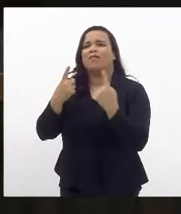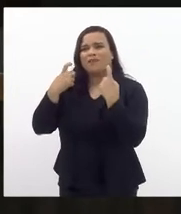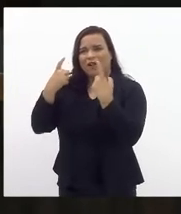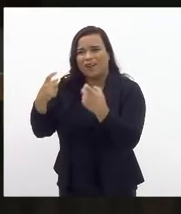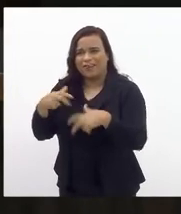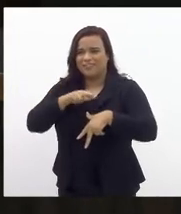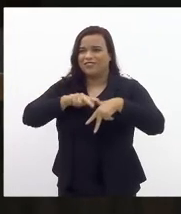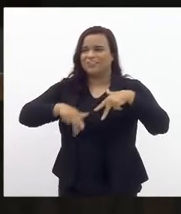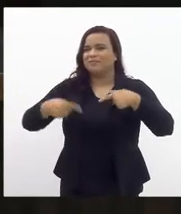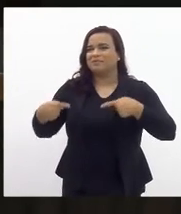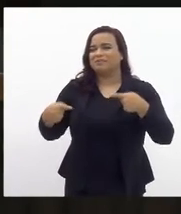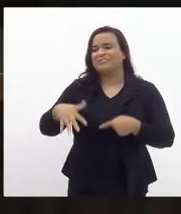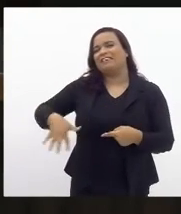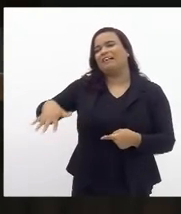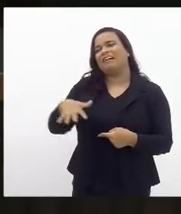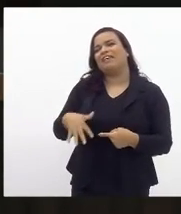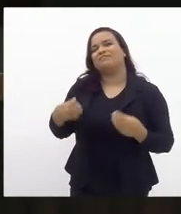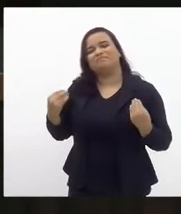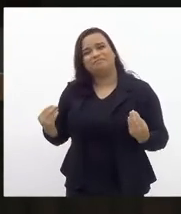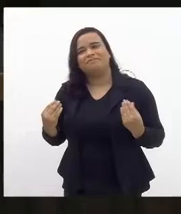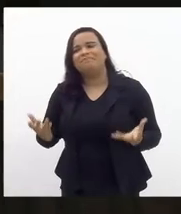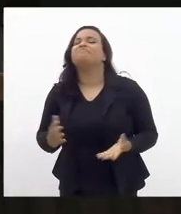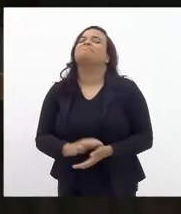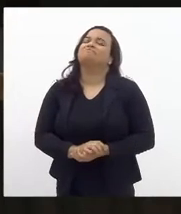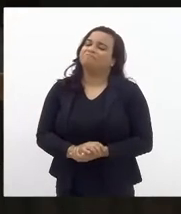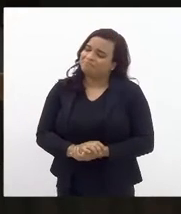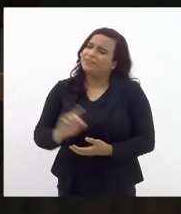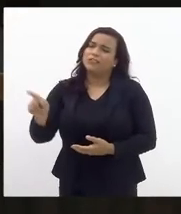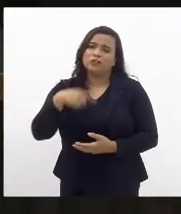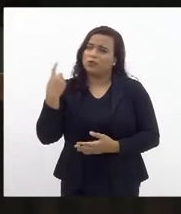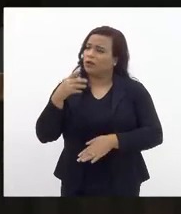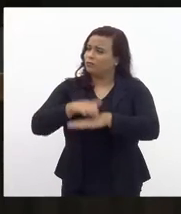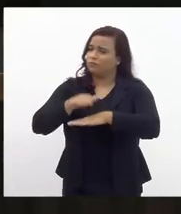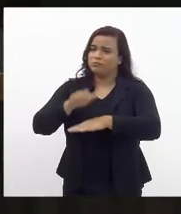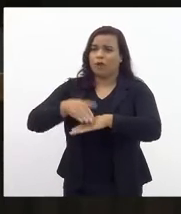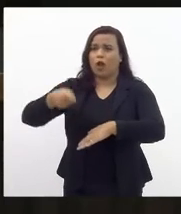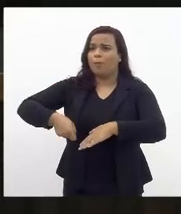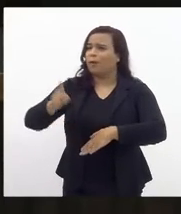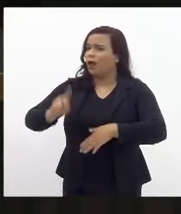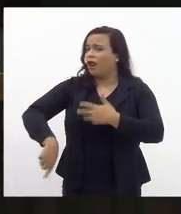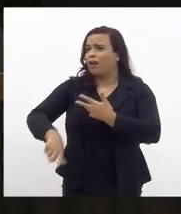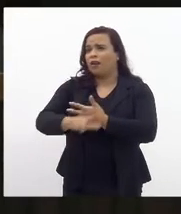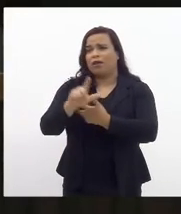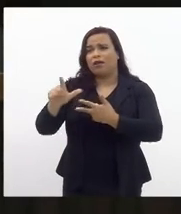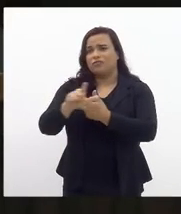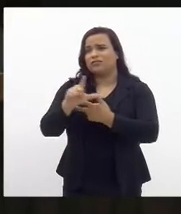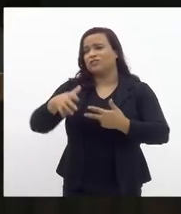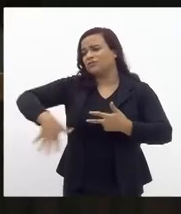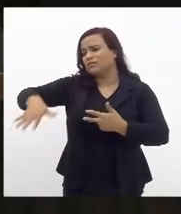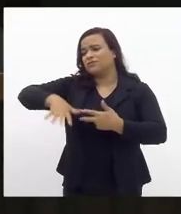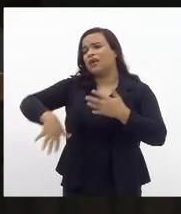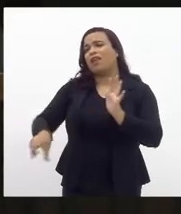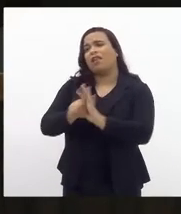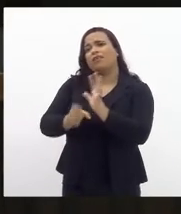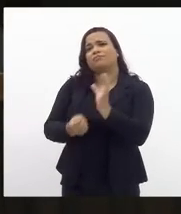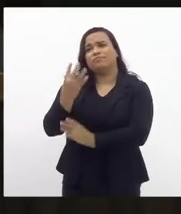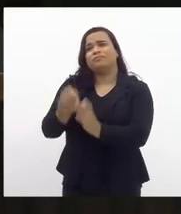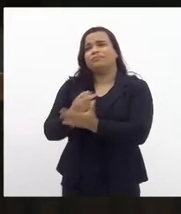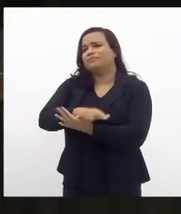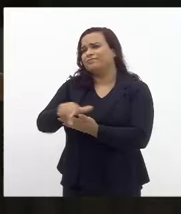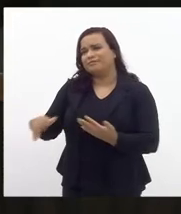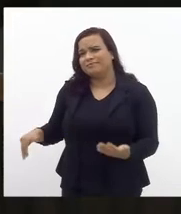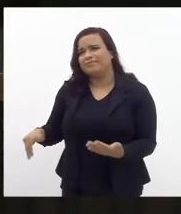de gênero, né? E a gente está aqui para legislar e para combater esse tipo de violência que já não cabe mais, que hoje é